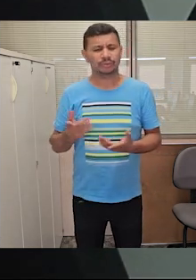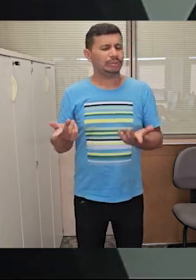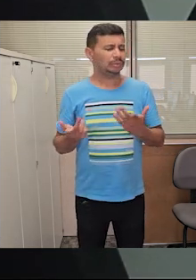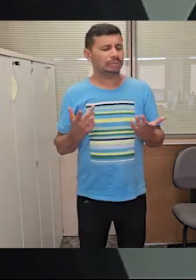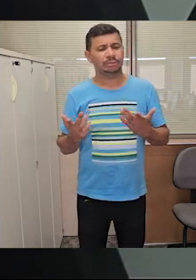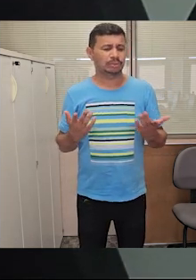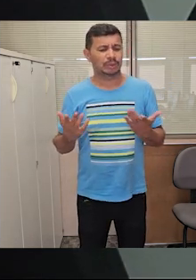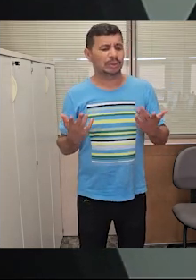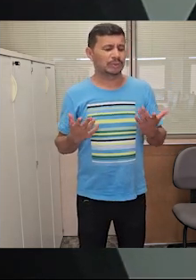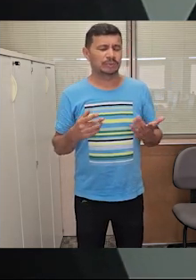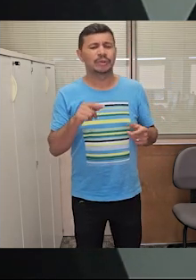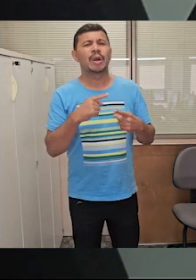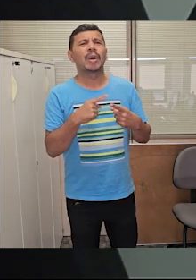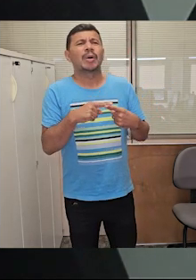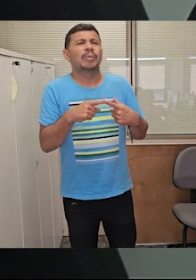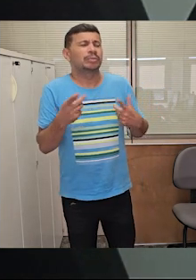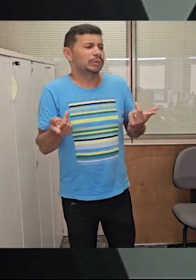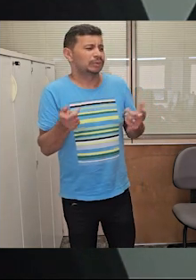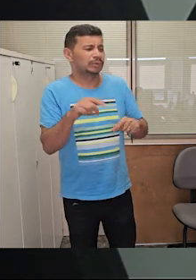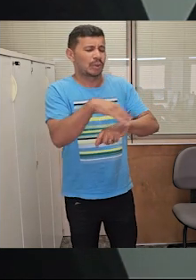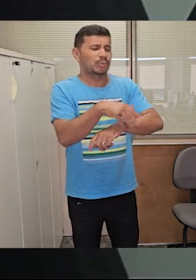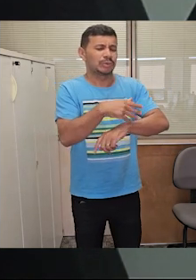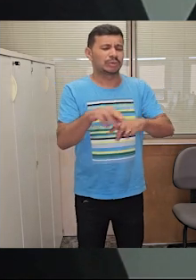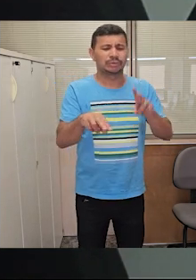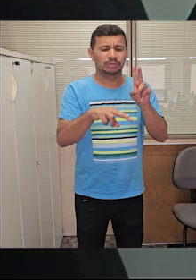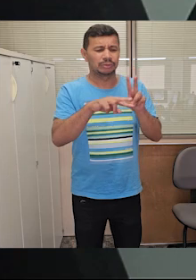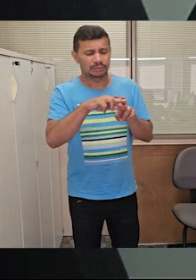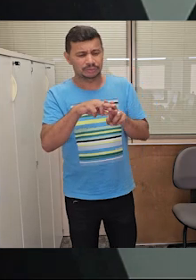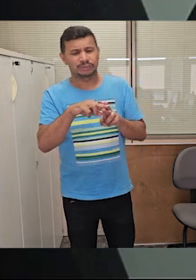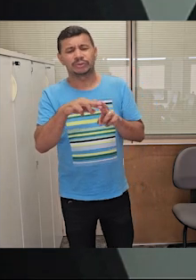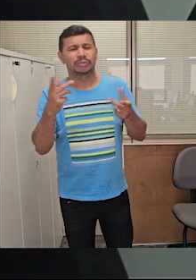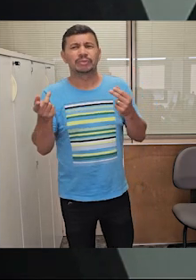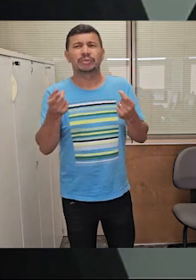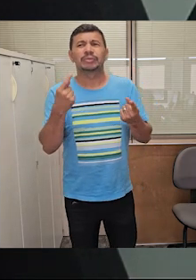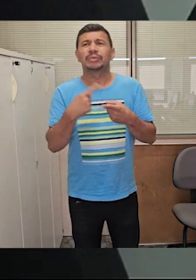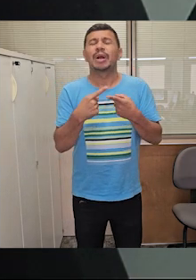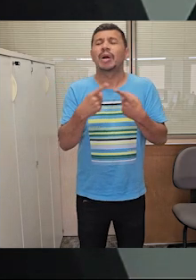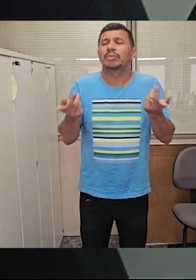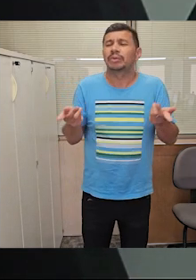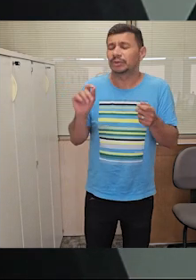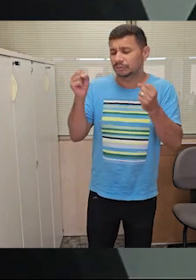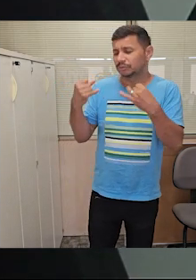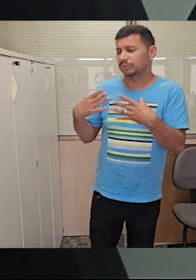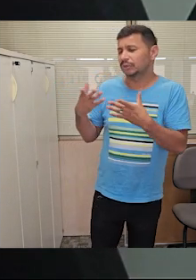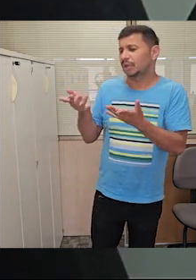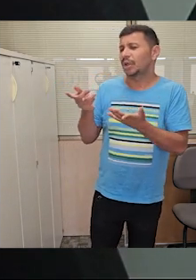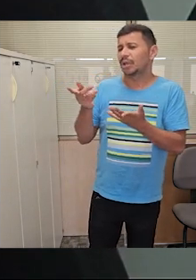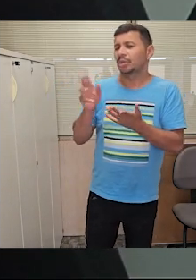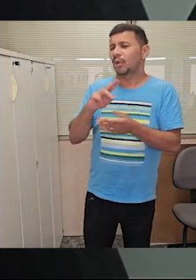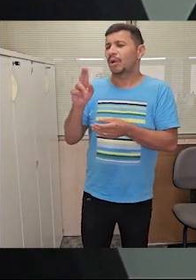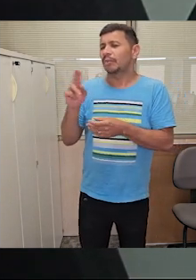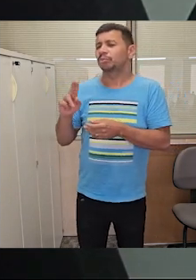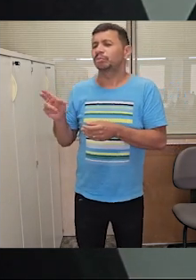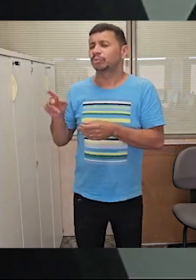Mas, doutor, eu não sei por que eu estou aqui, eu fui preso na rua, eu não estou sabendo de nada. Por que você está falando isso? Qual é o seu nome